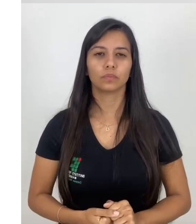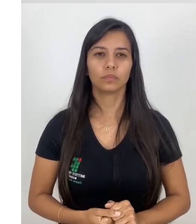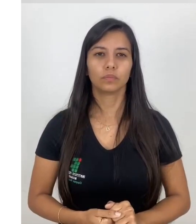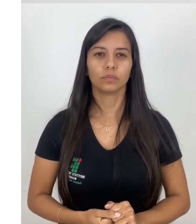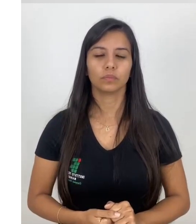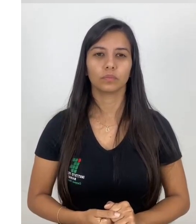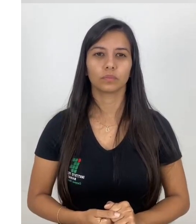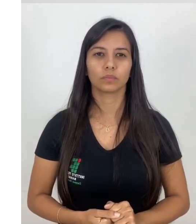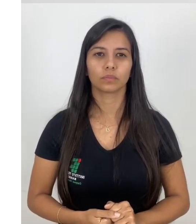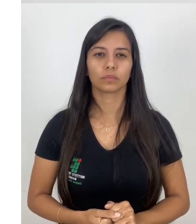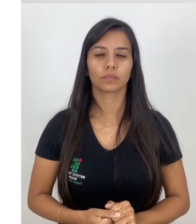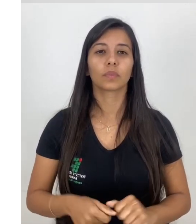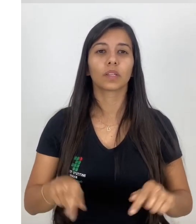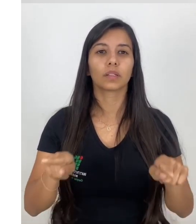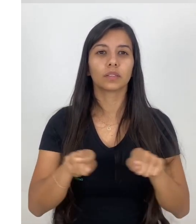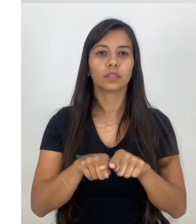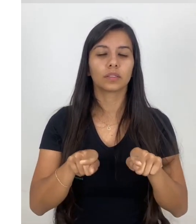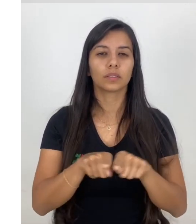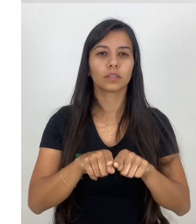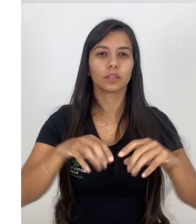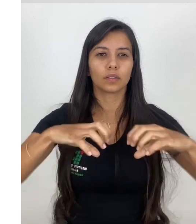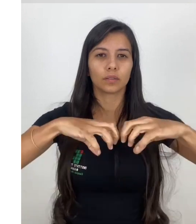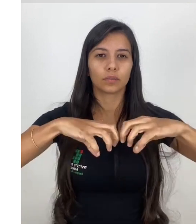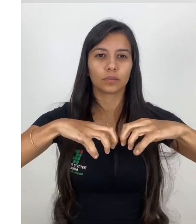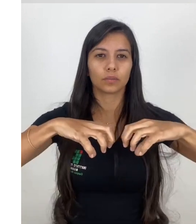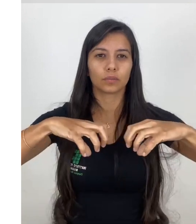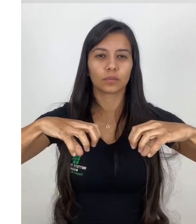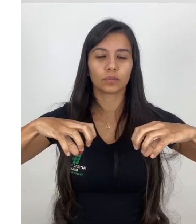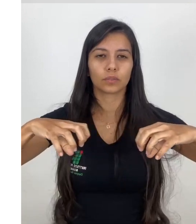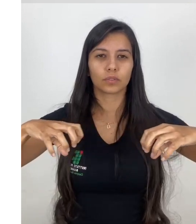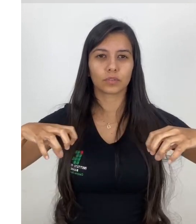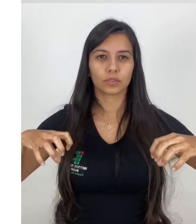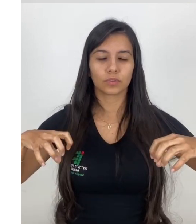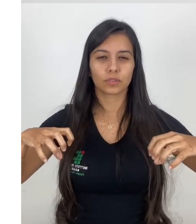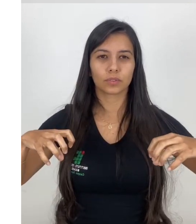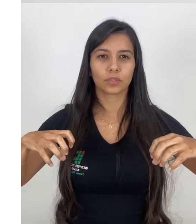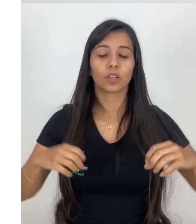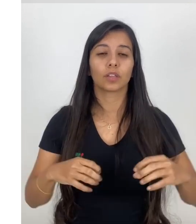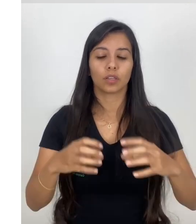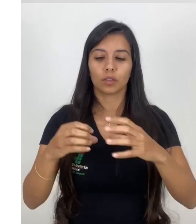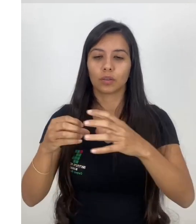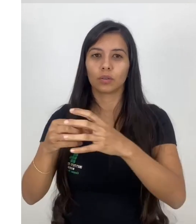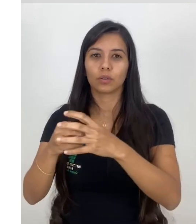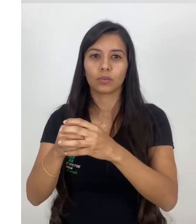acontece a citocinese, que é a separação mecânica de agora 4 novas